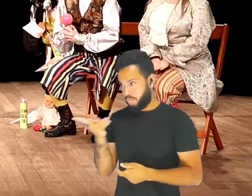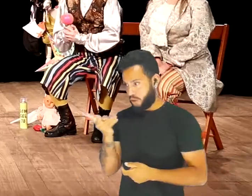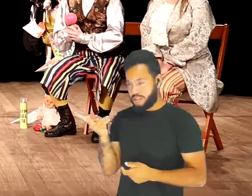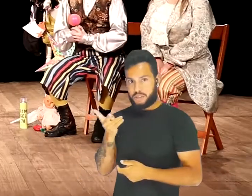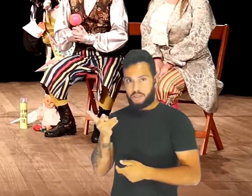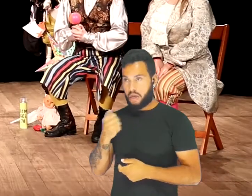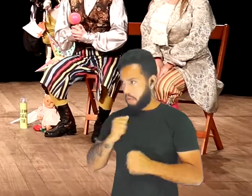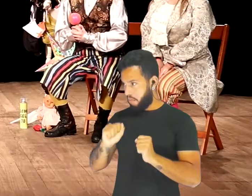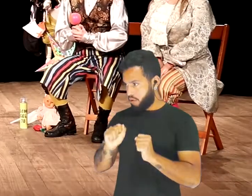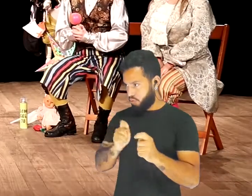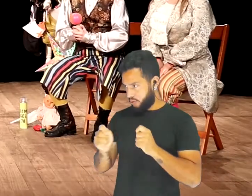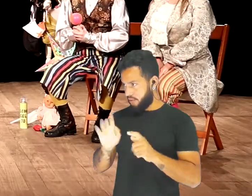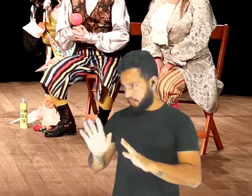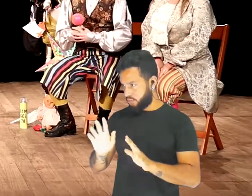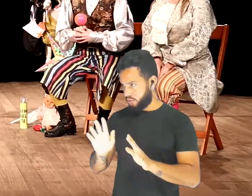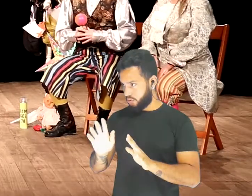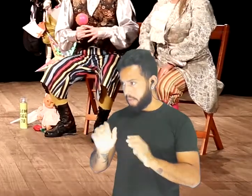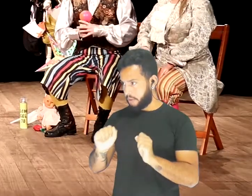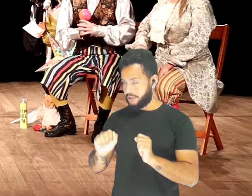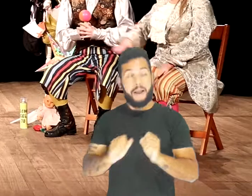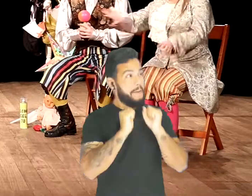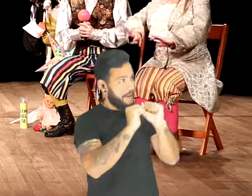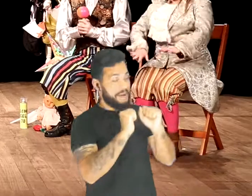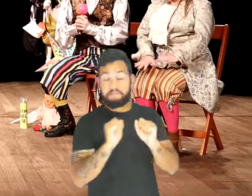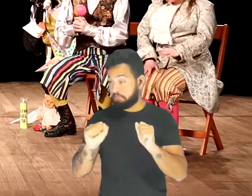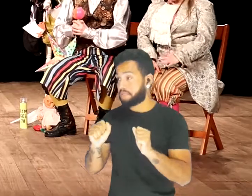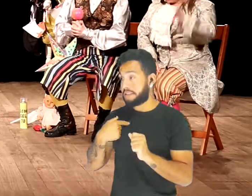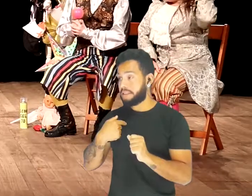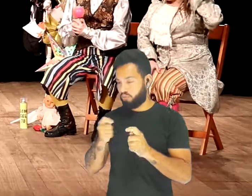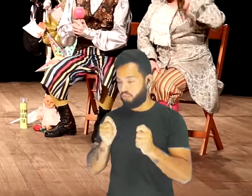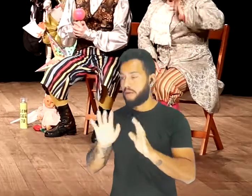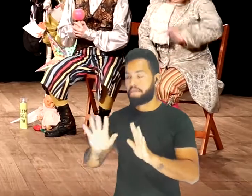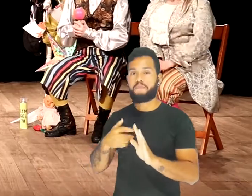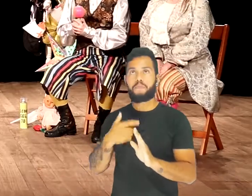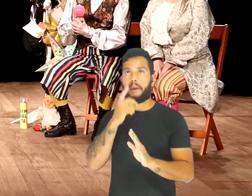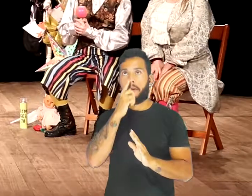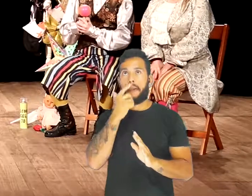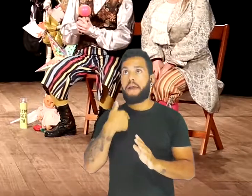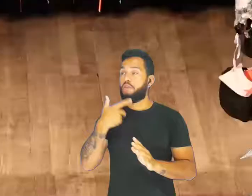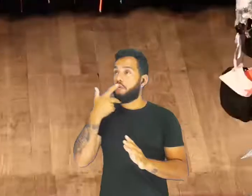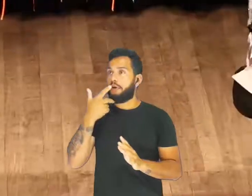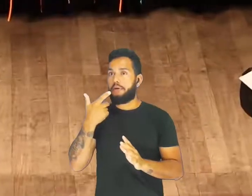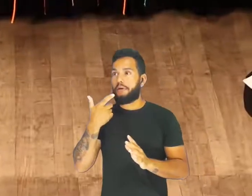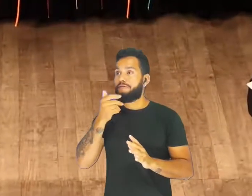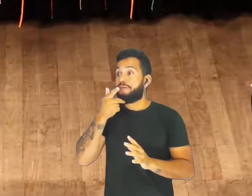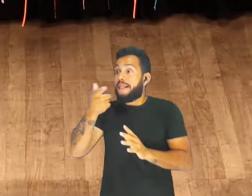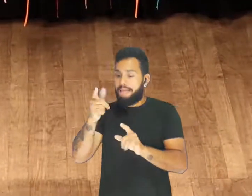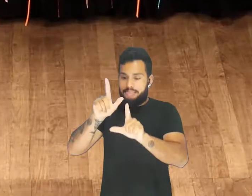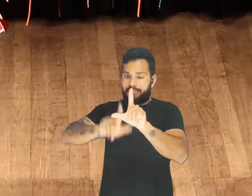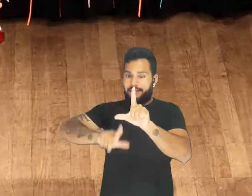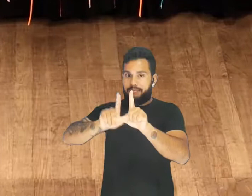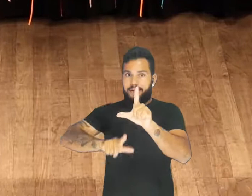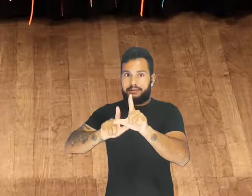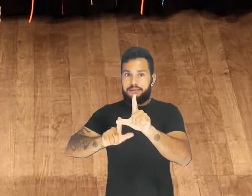abecedário, vocês dois, eu posso comandar agora? Posso comandar? Pode. Tá, posso. Pode, sou eu. Pode. Eu vou comandar e aí eu vou dizer a letra.